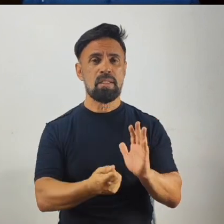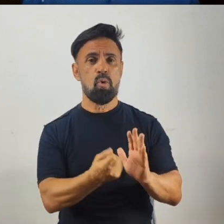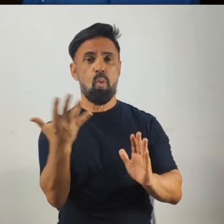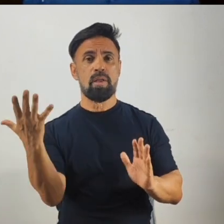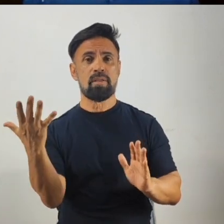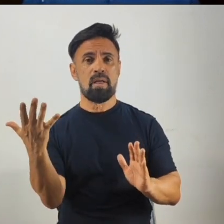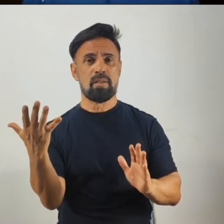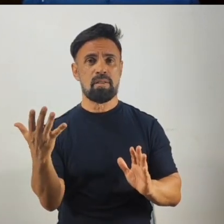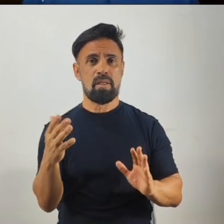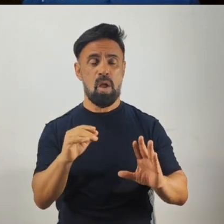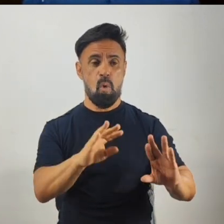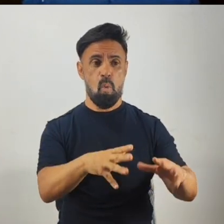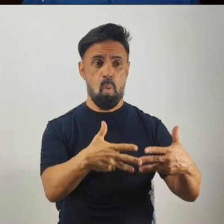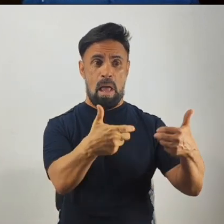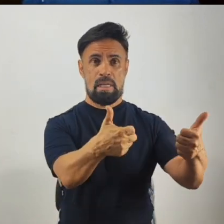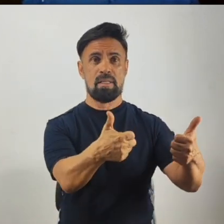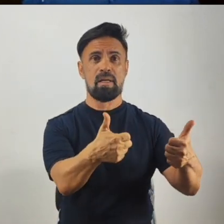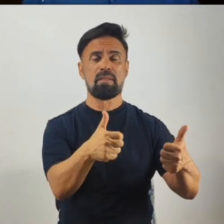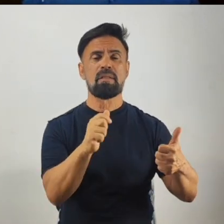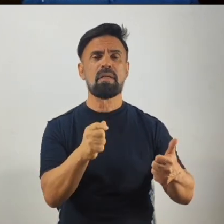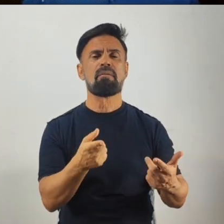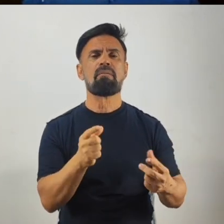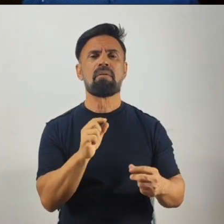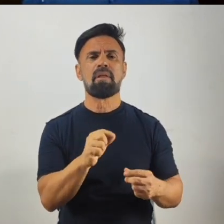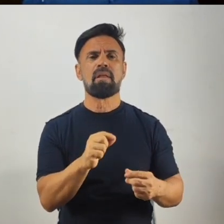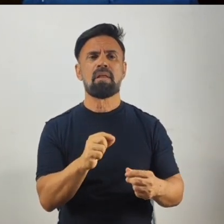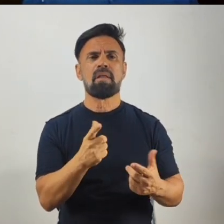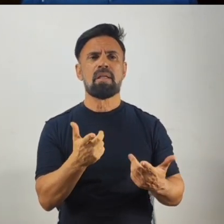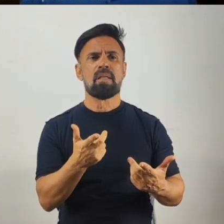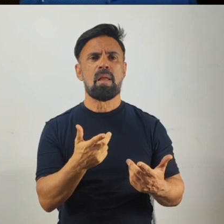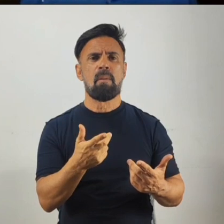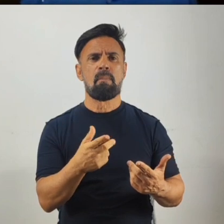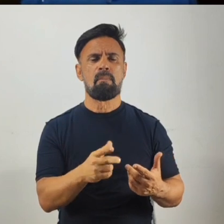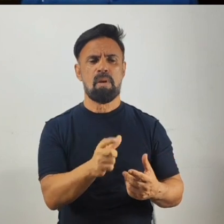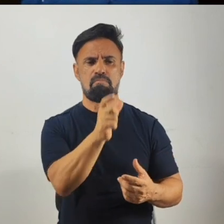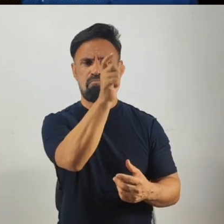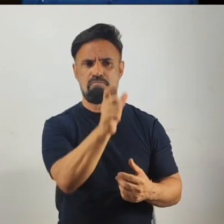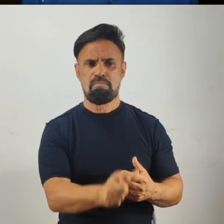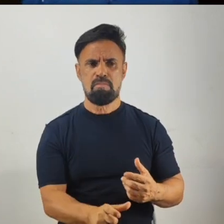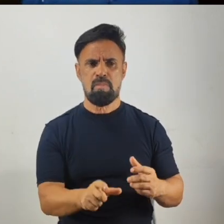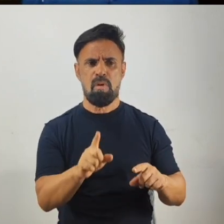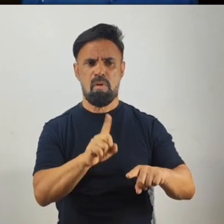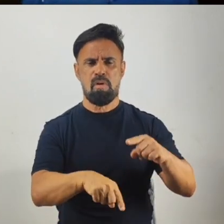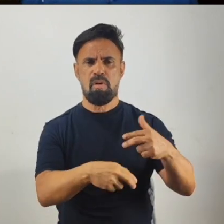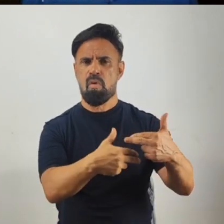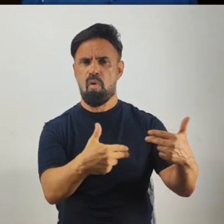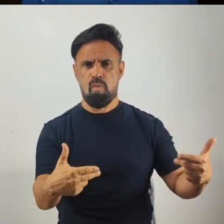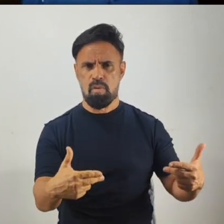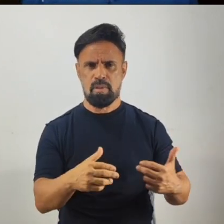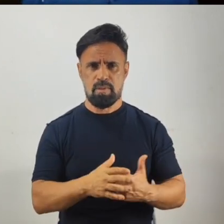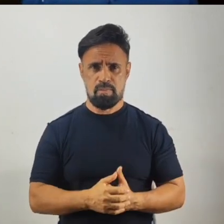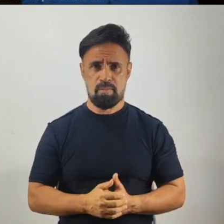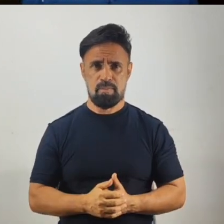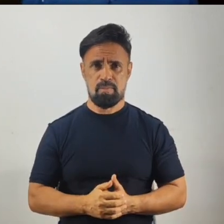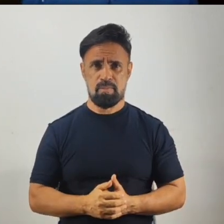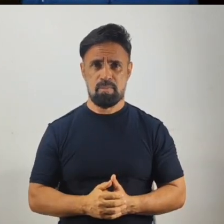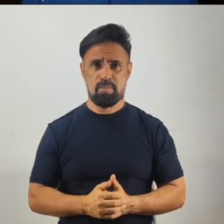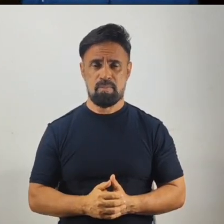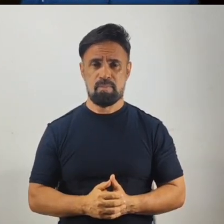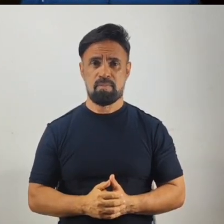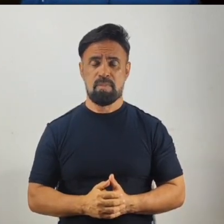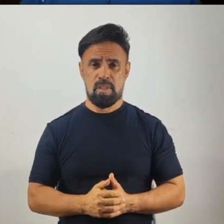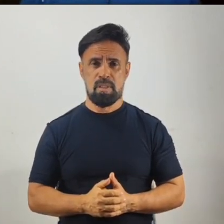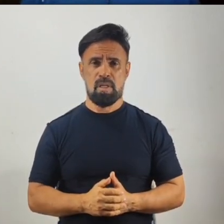e quantidade. Então, qualidade é quando a gente determina a natureza de uma determinada coisa.